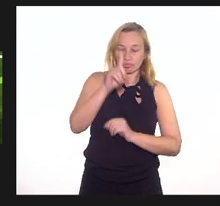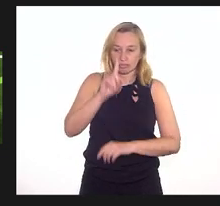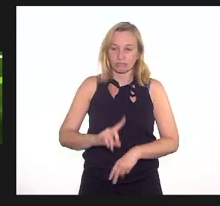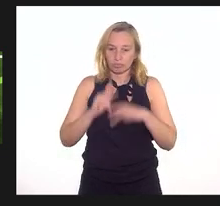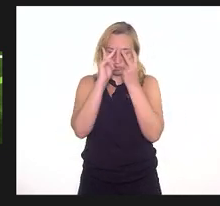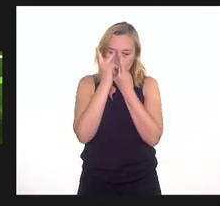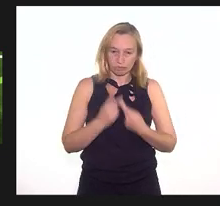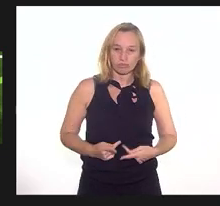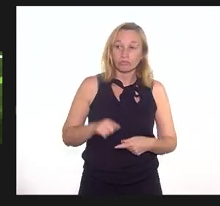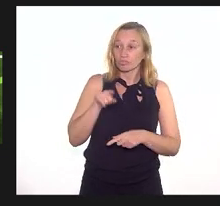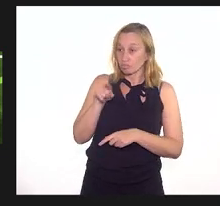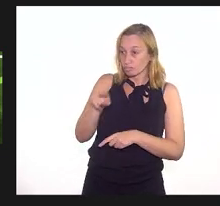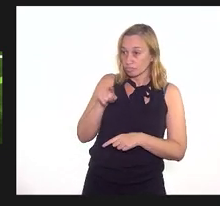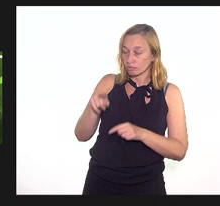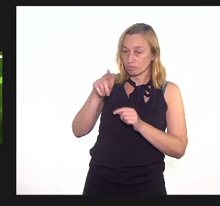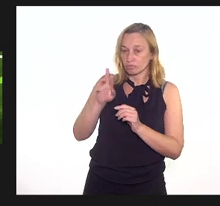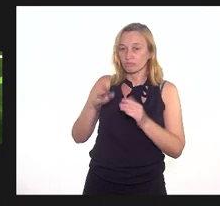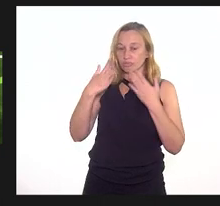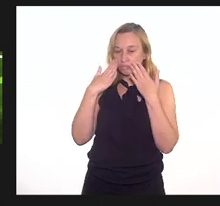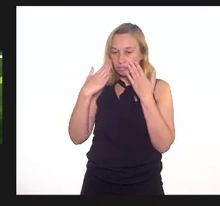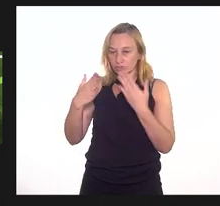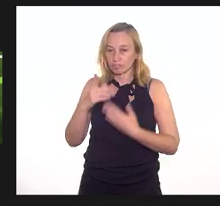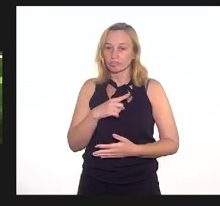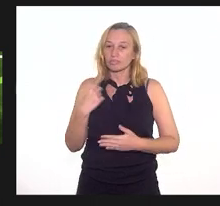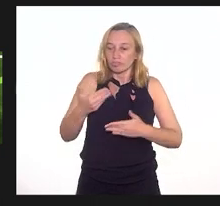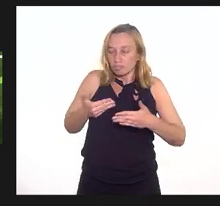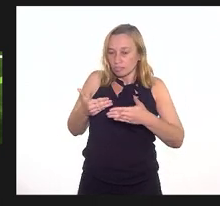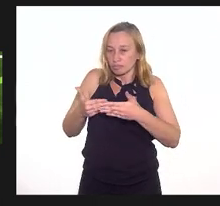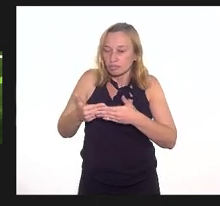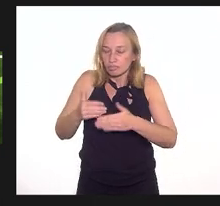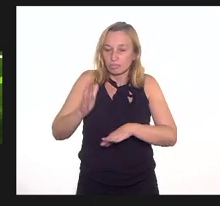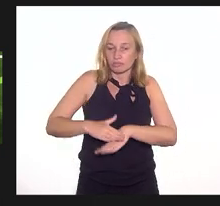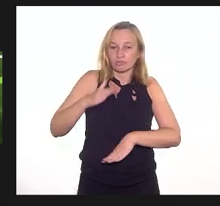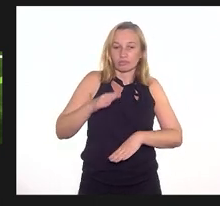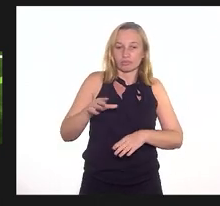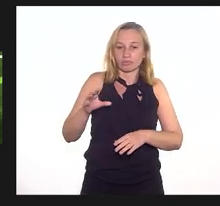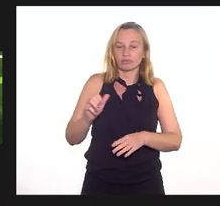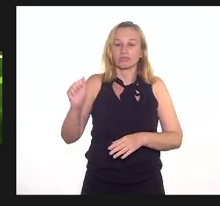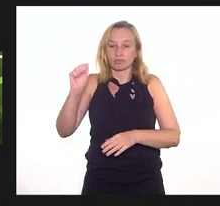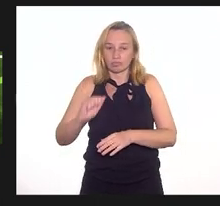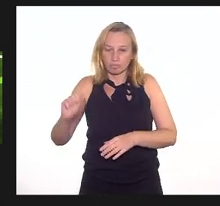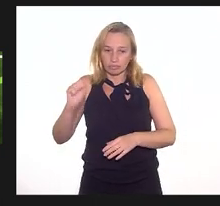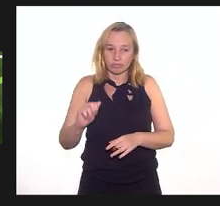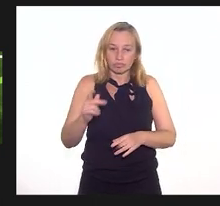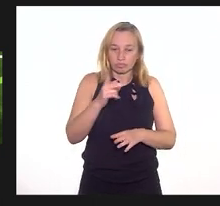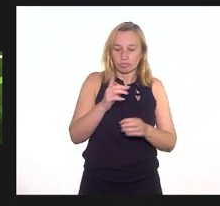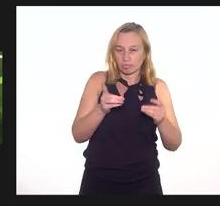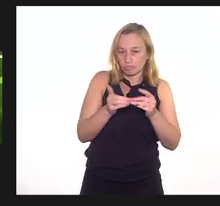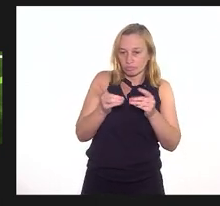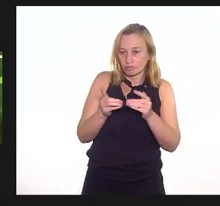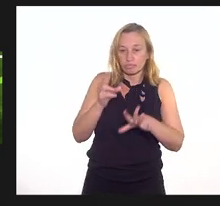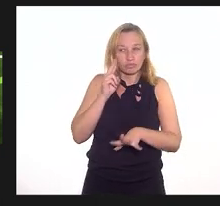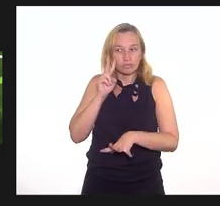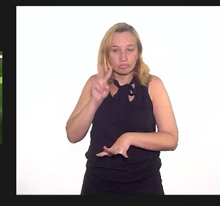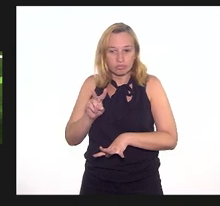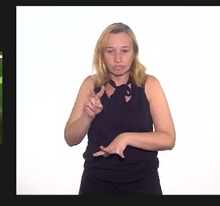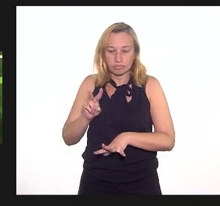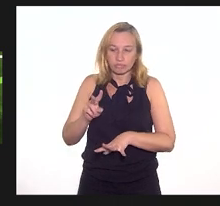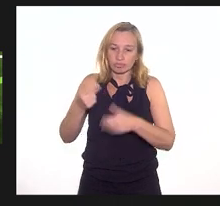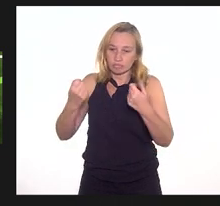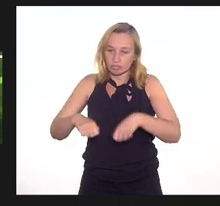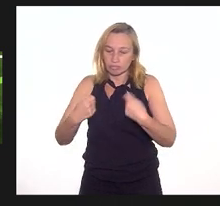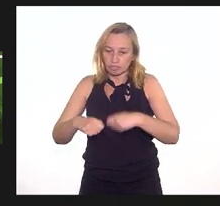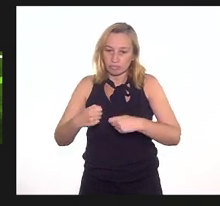É, foi com essa representação no comitê que a gente se aproximou das associações de pacientes e passou a enxergar a necessidade